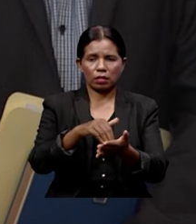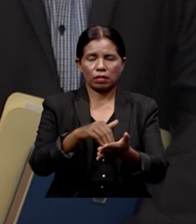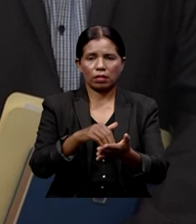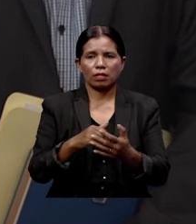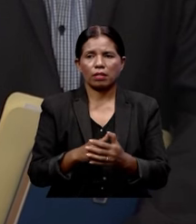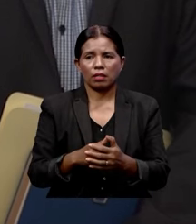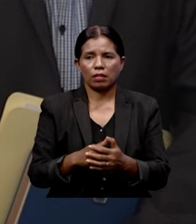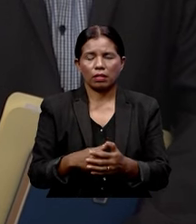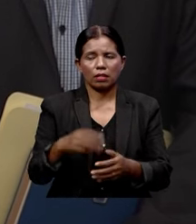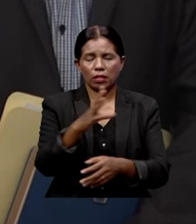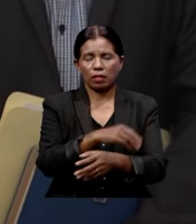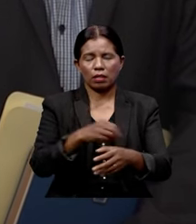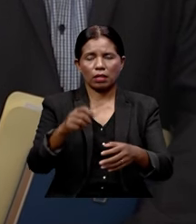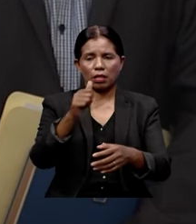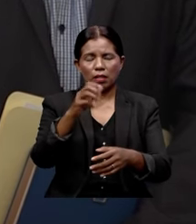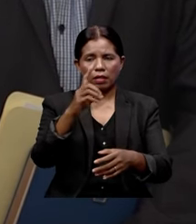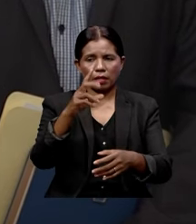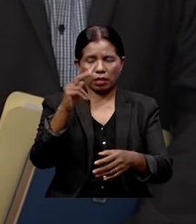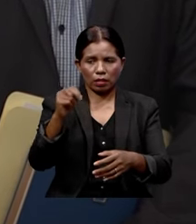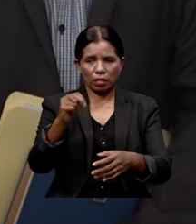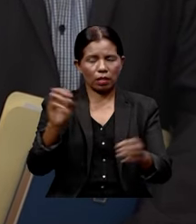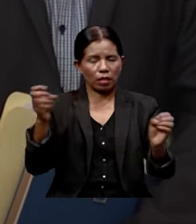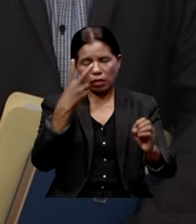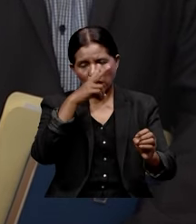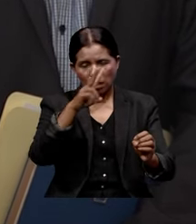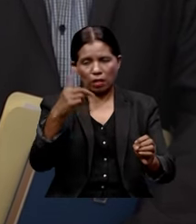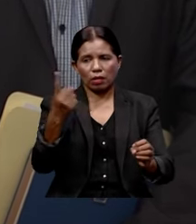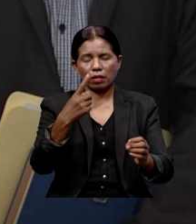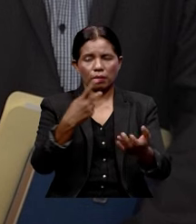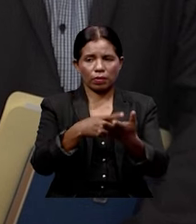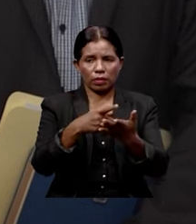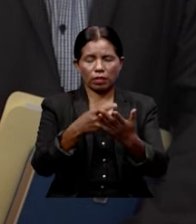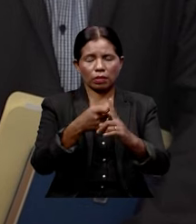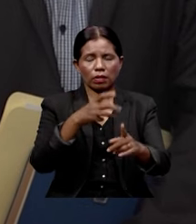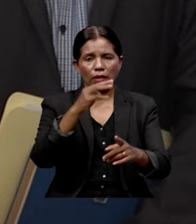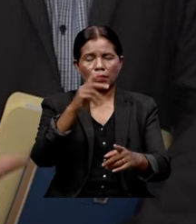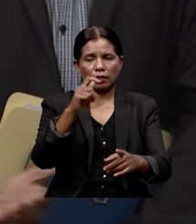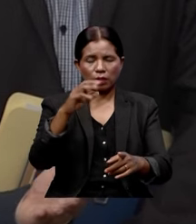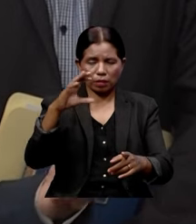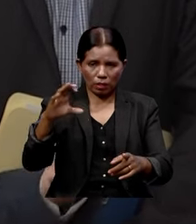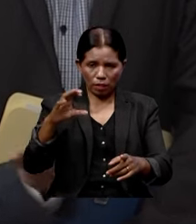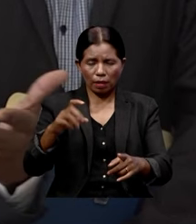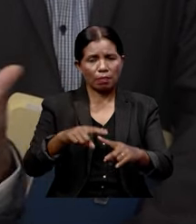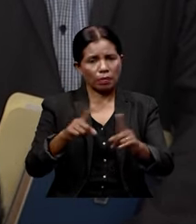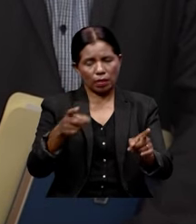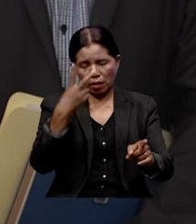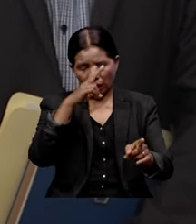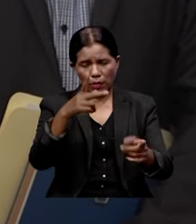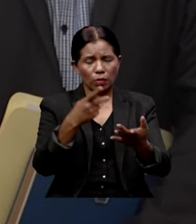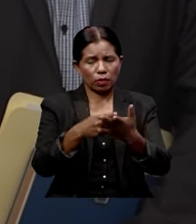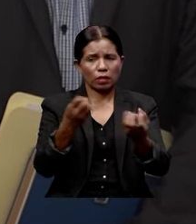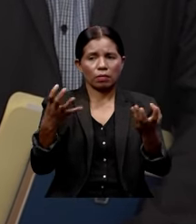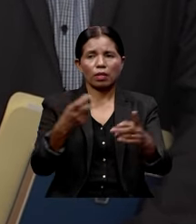e a ADN, também a ADN lá os arredes do projeto será o CMTC, haremos projetos lubo que dá,